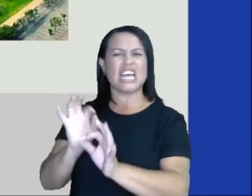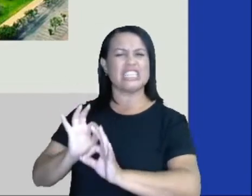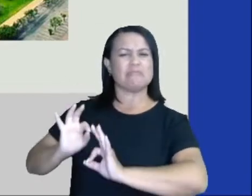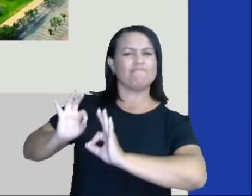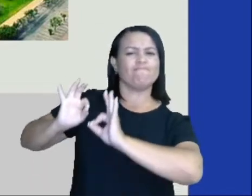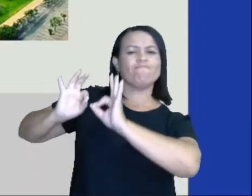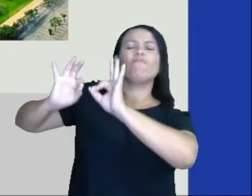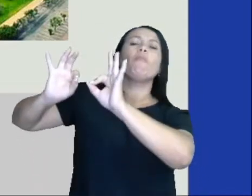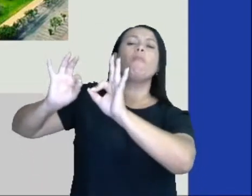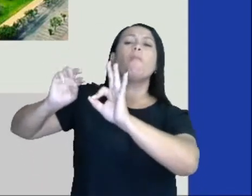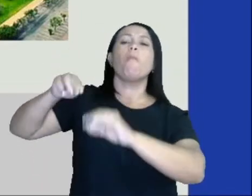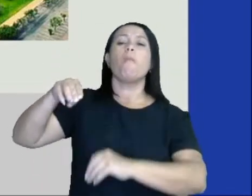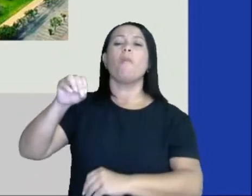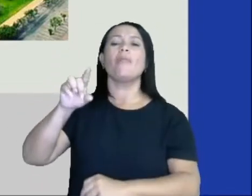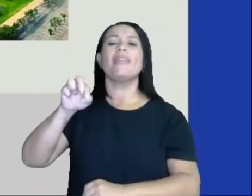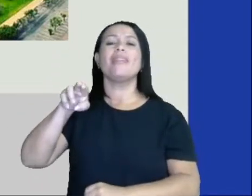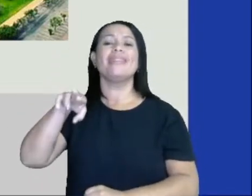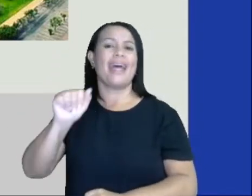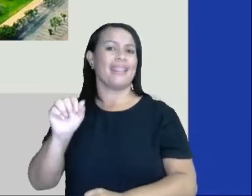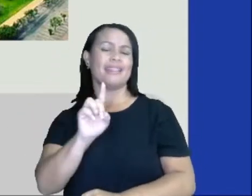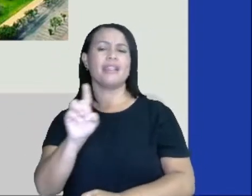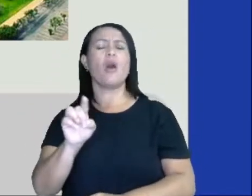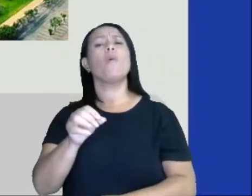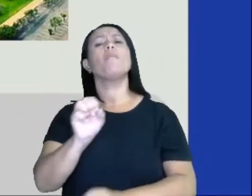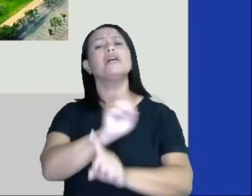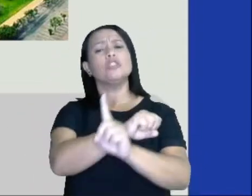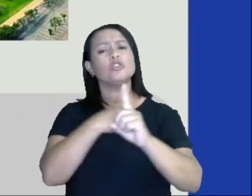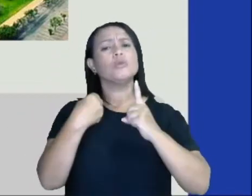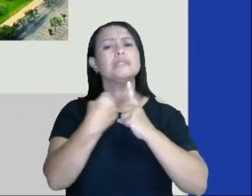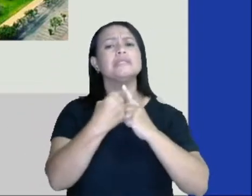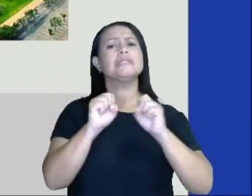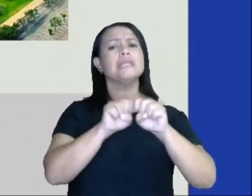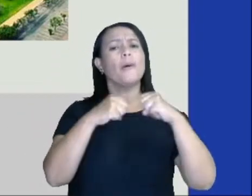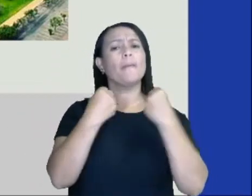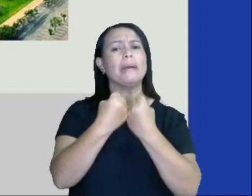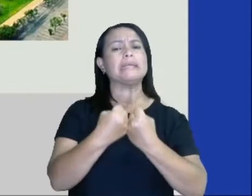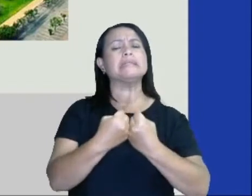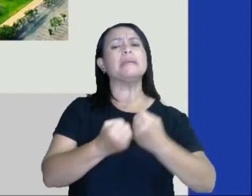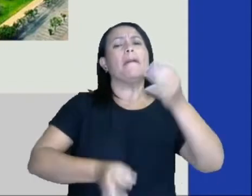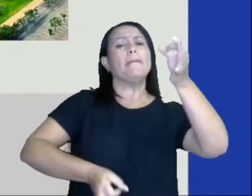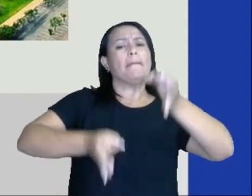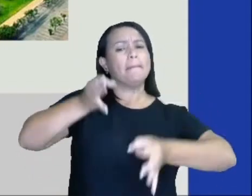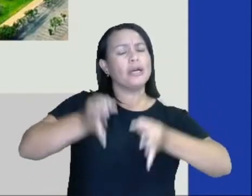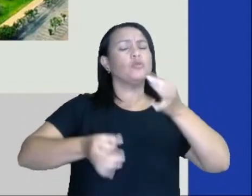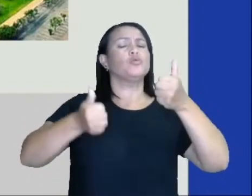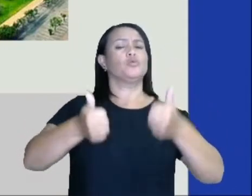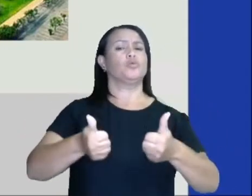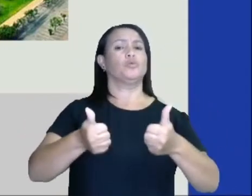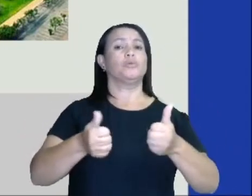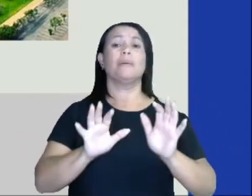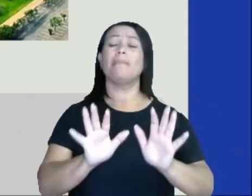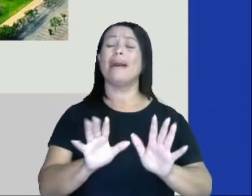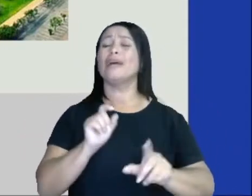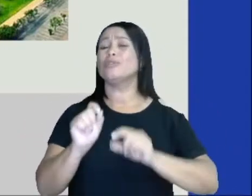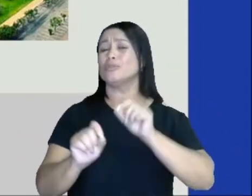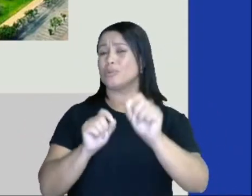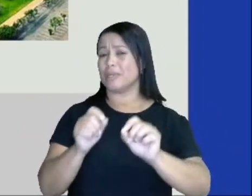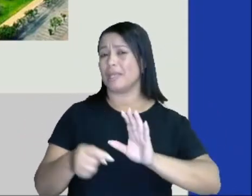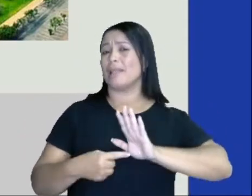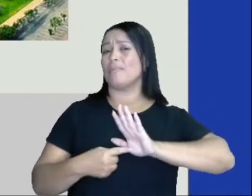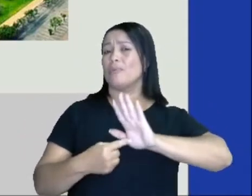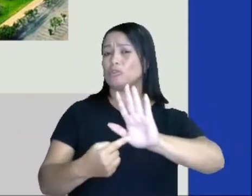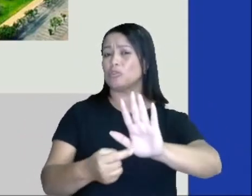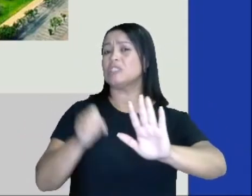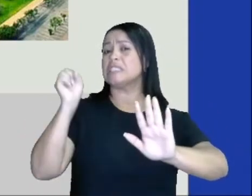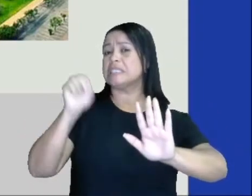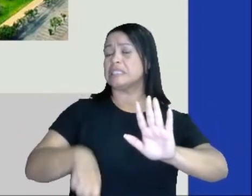moderna, mas também socialmente mais justa. Ironicamente, entretanto, ela representou, isto